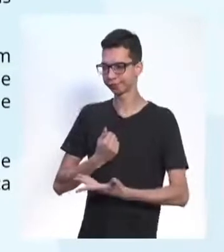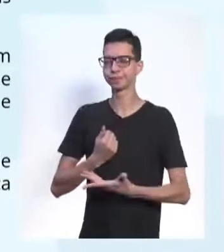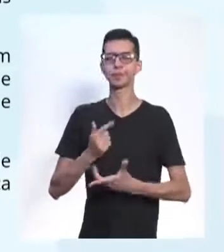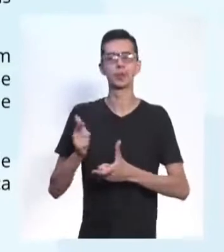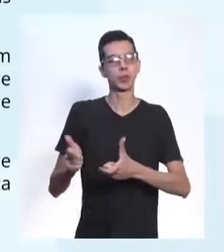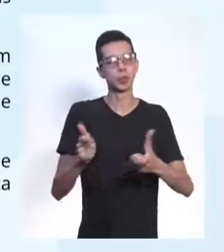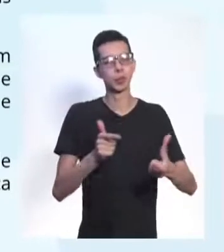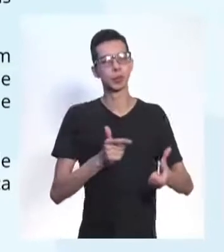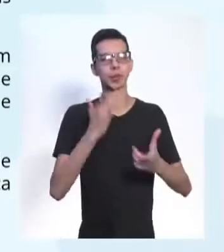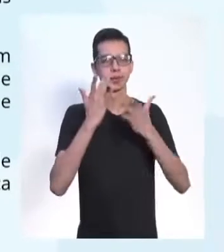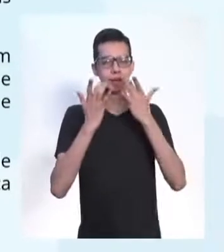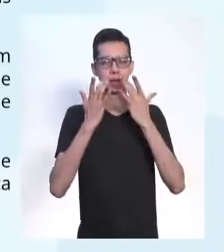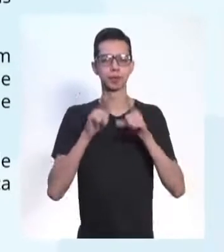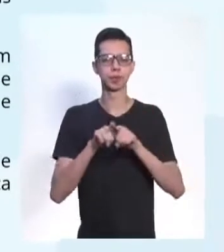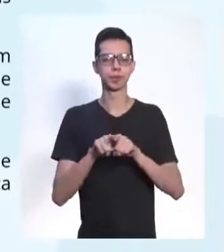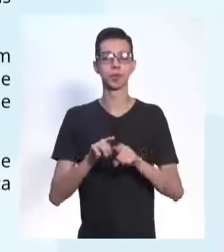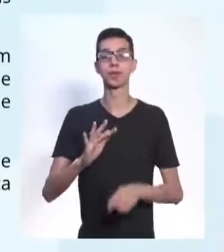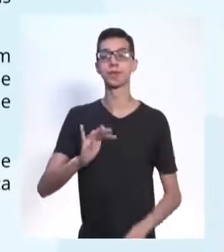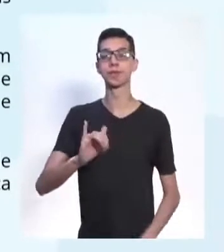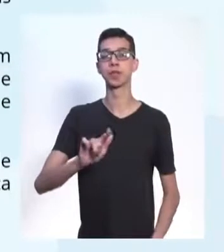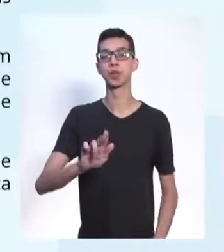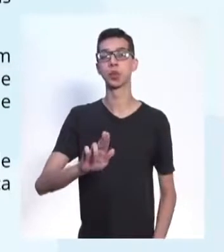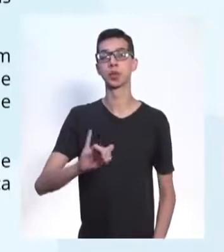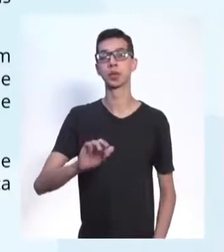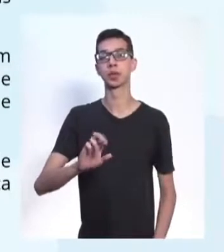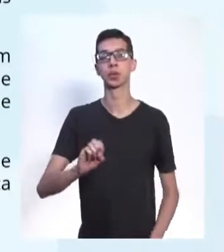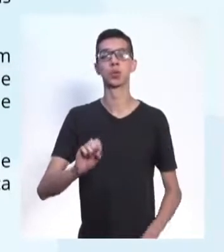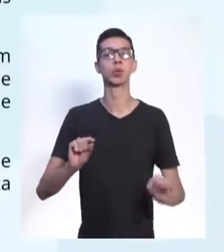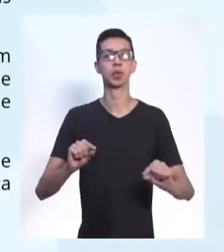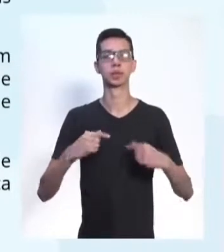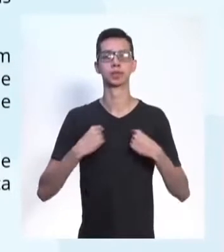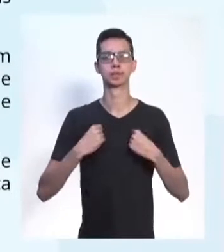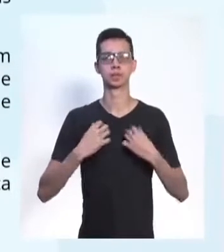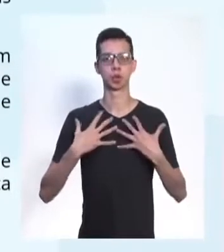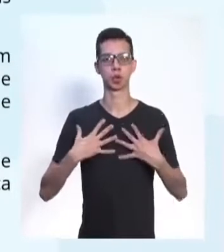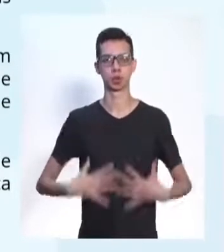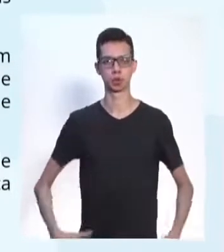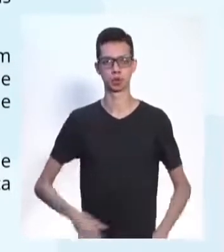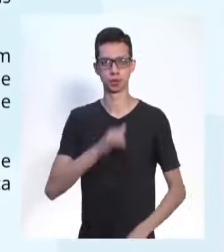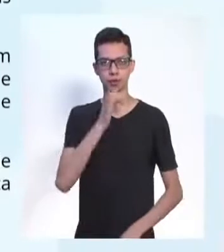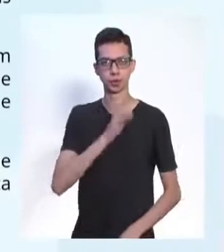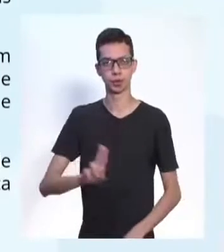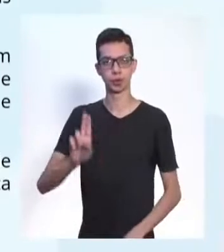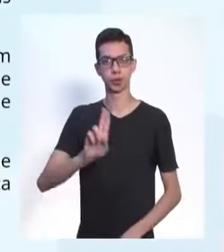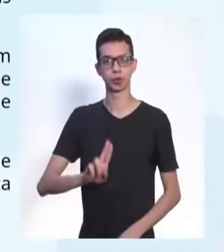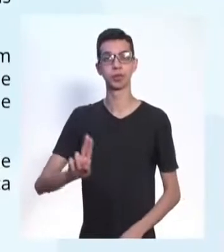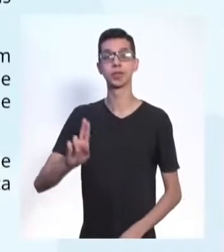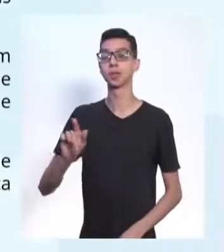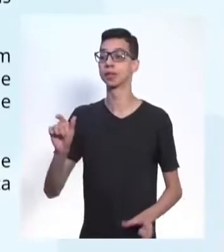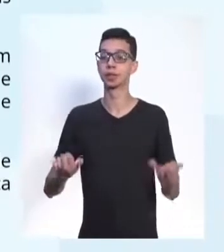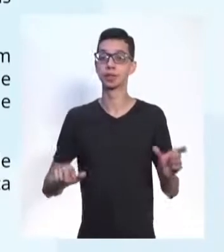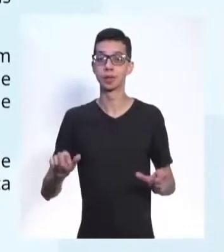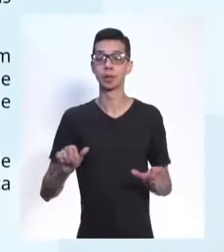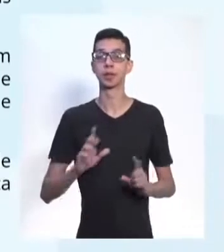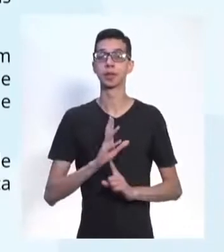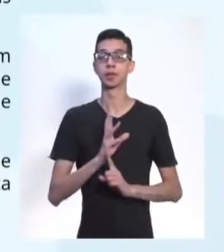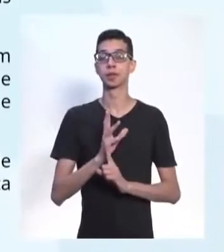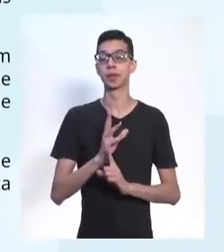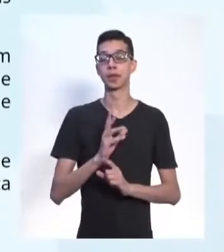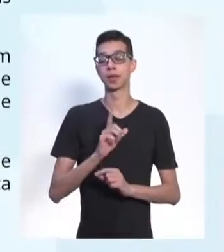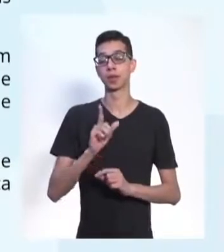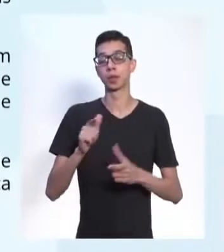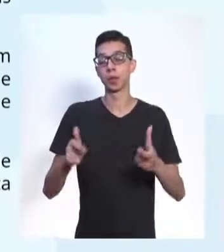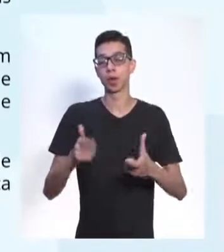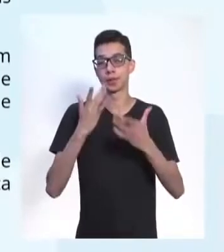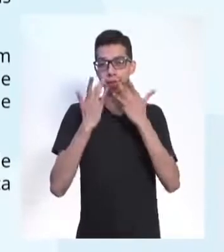adereço. O figurino, turma, é o traje utilizado pelos personagens em atividades artísticas, sejam elas teatro, cinema,